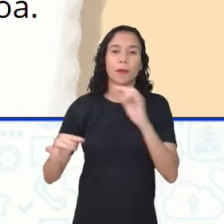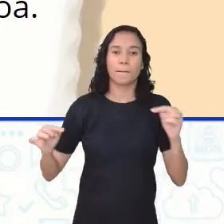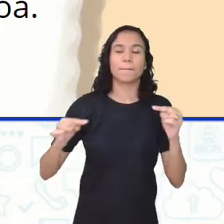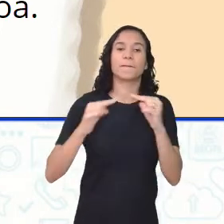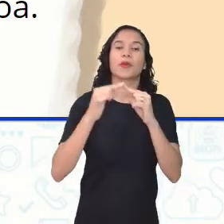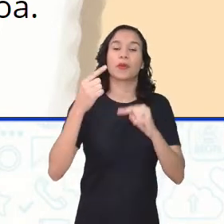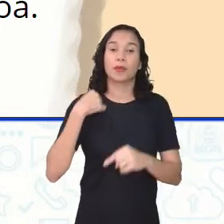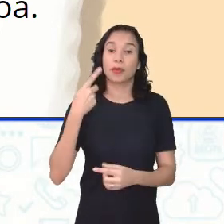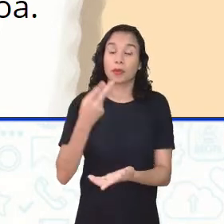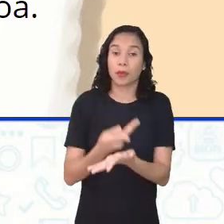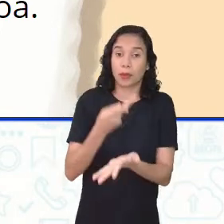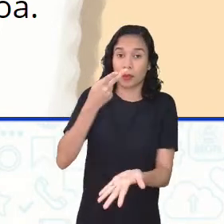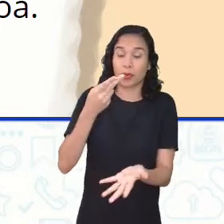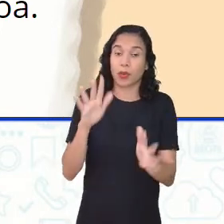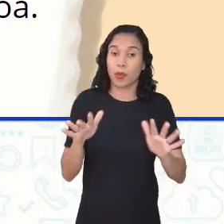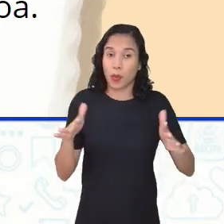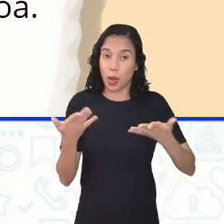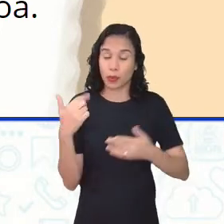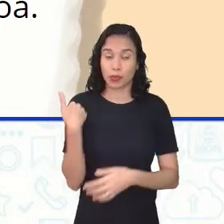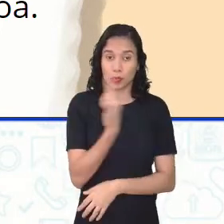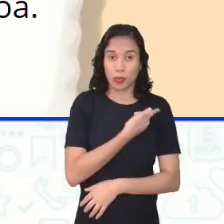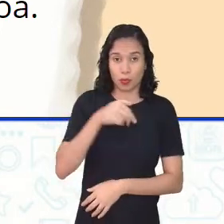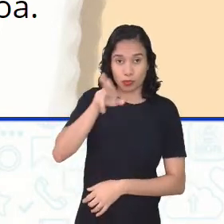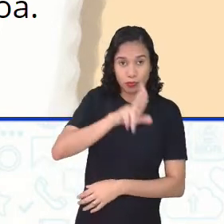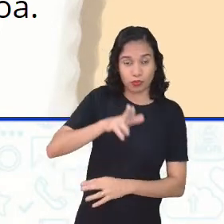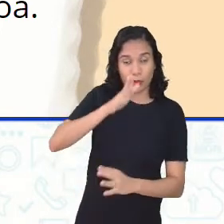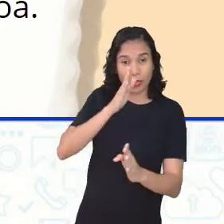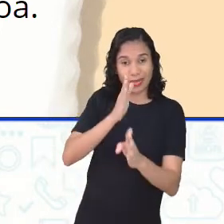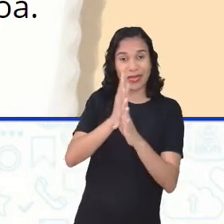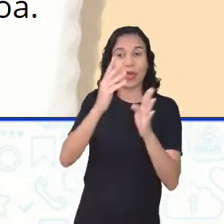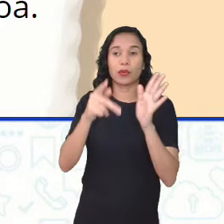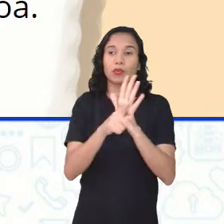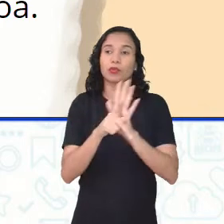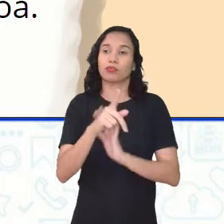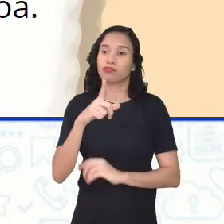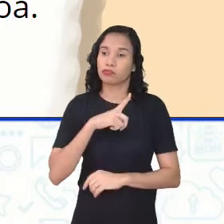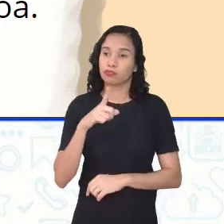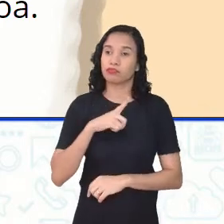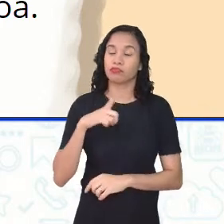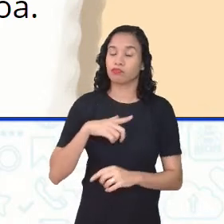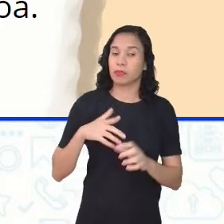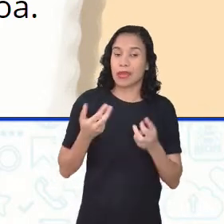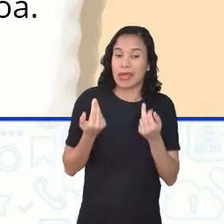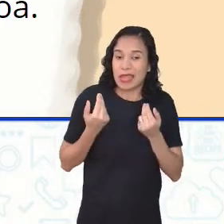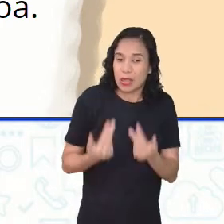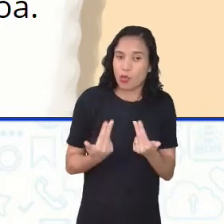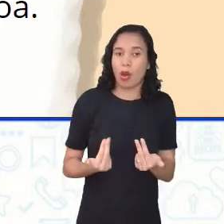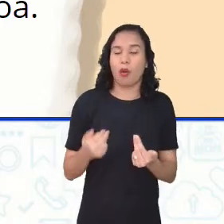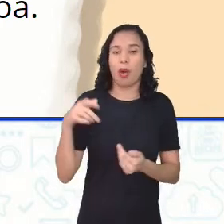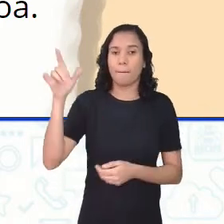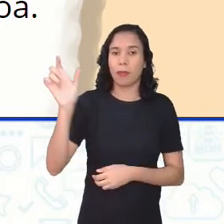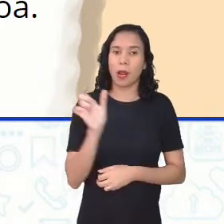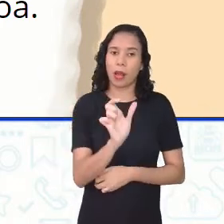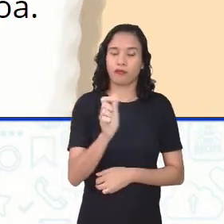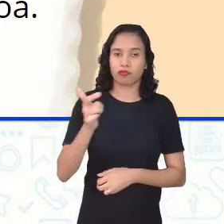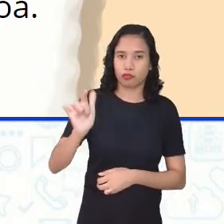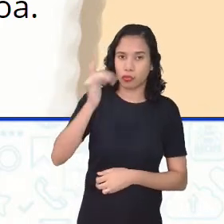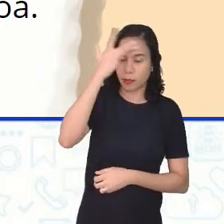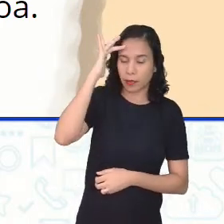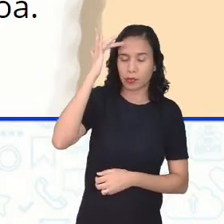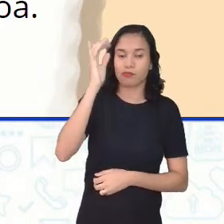citação acontece quando fazemos uso direto e fidedigno das palavras de outrem,